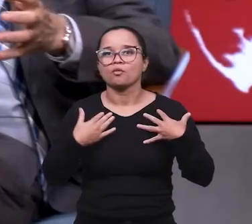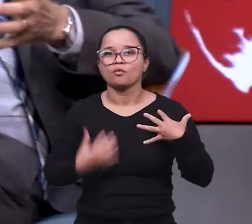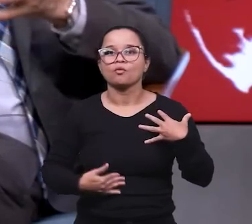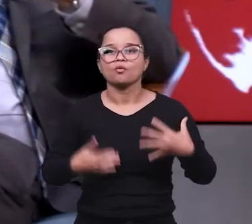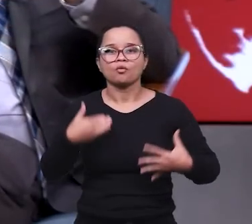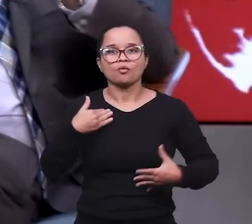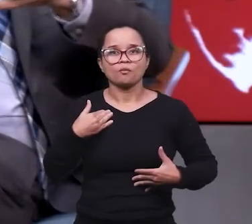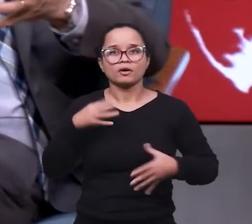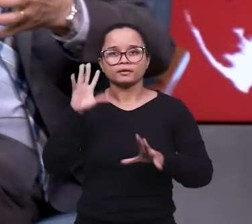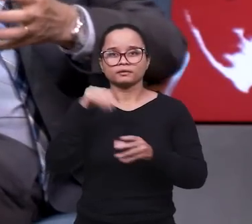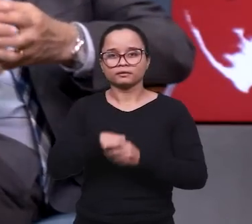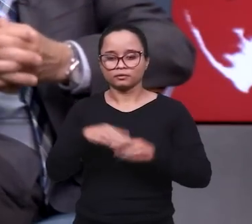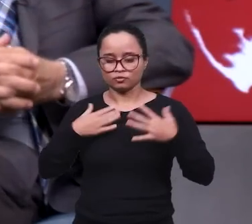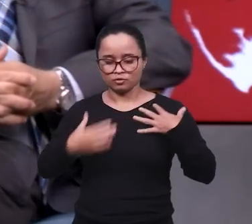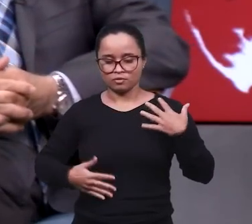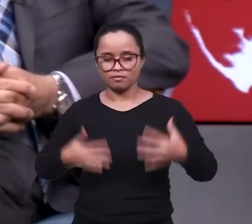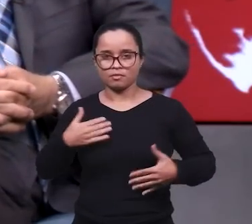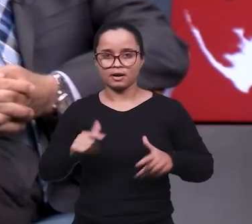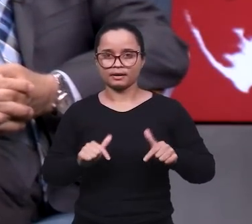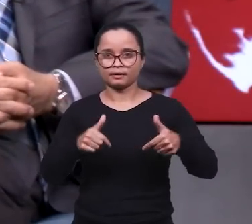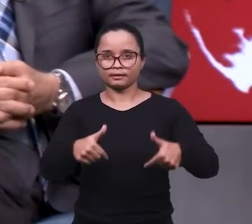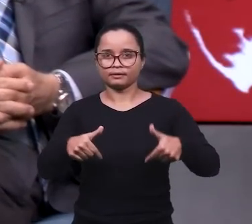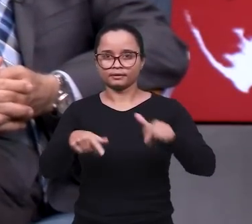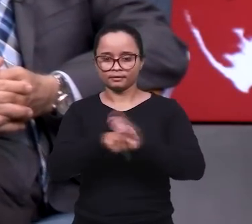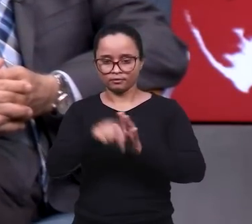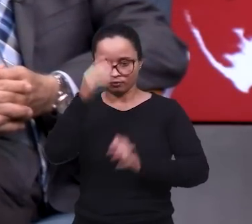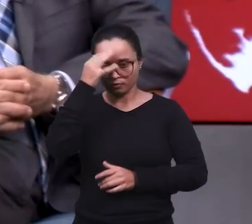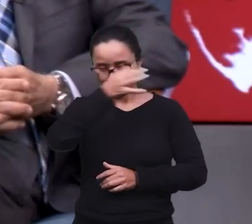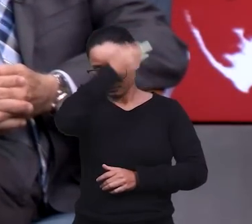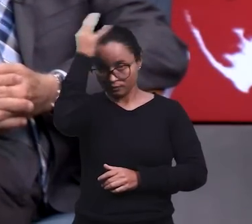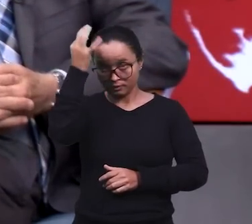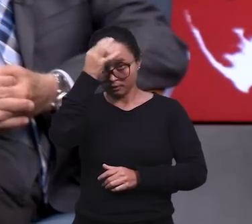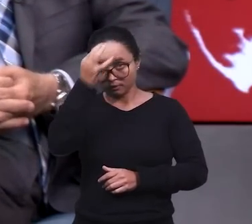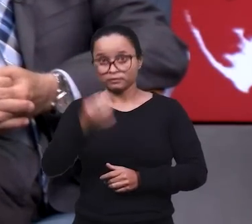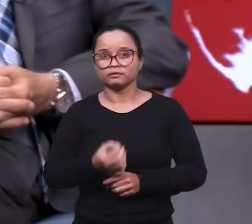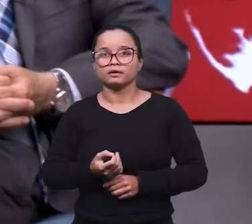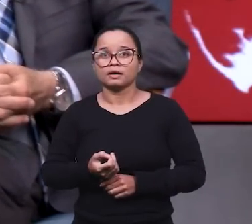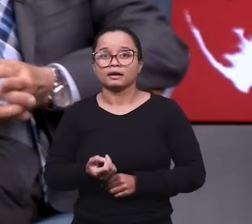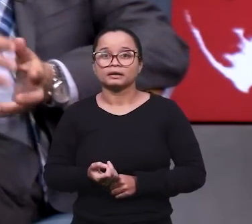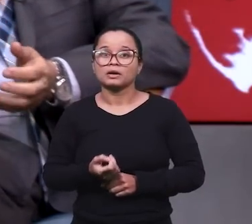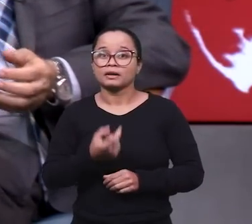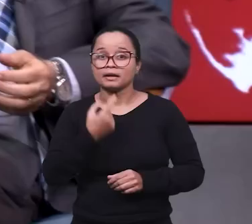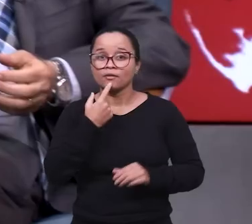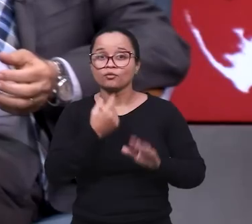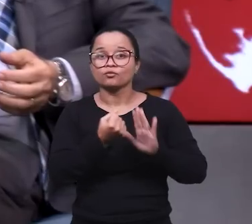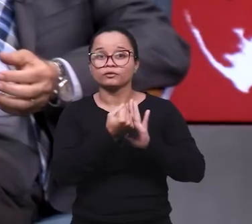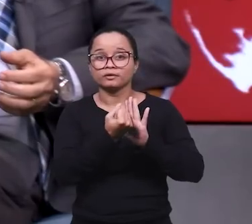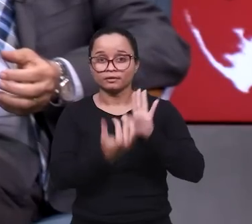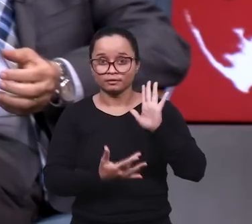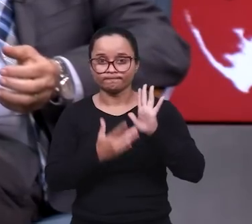corpo e dentro desse corpo a ação do Espírito, que é o sangue.